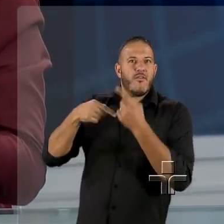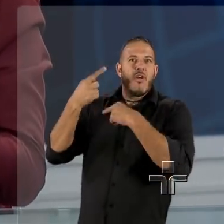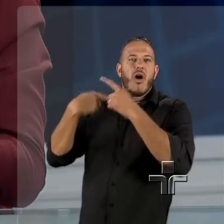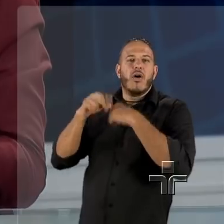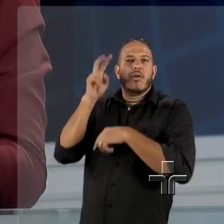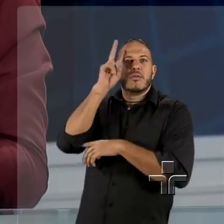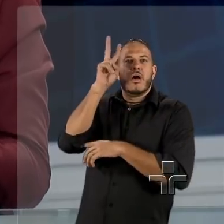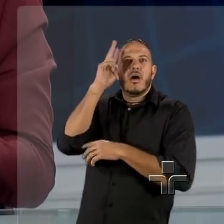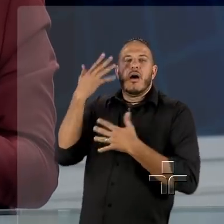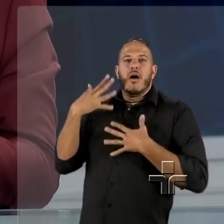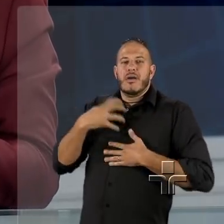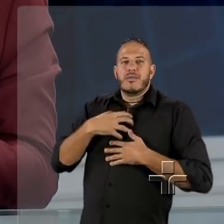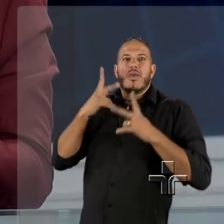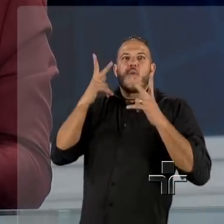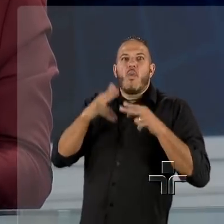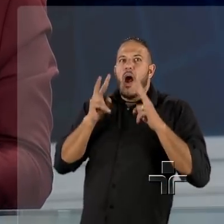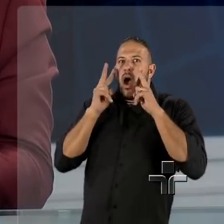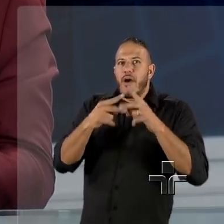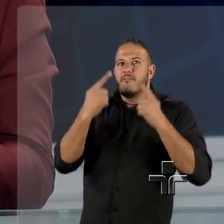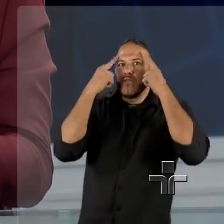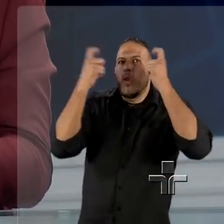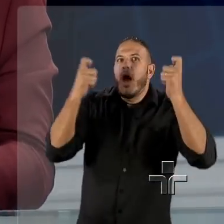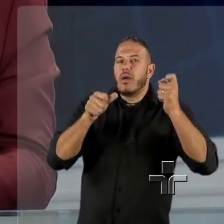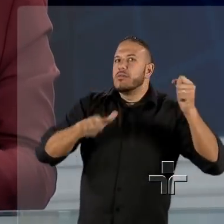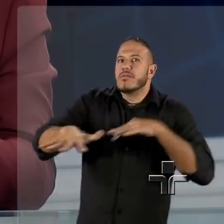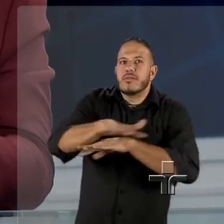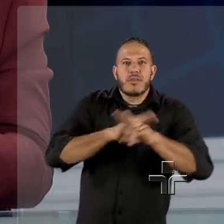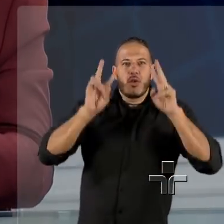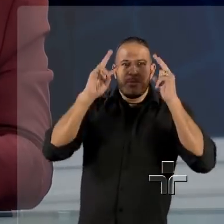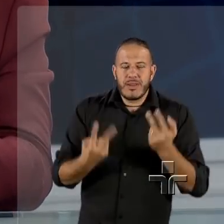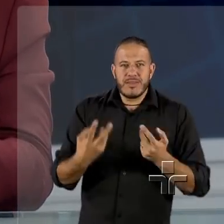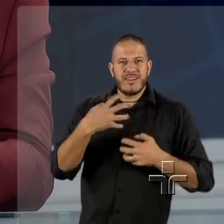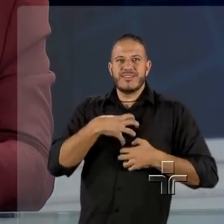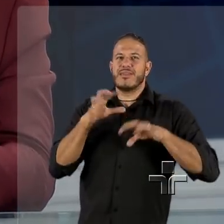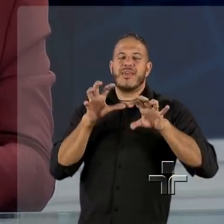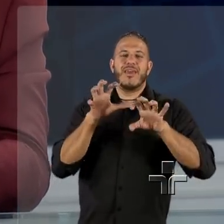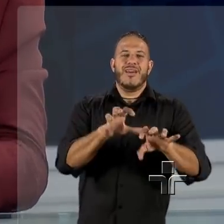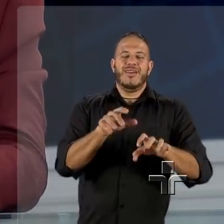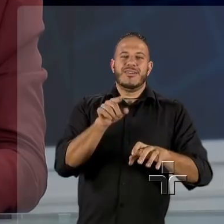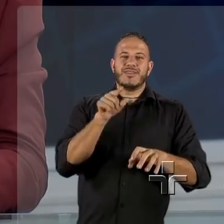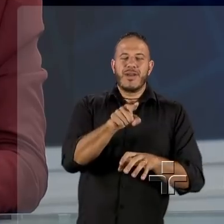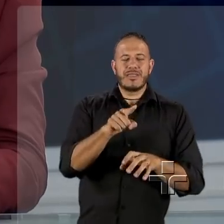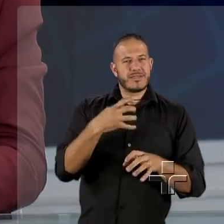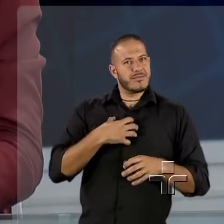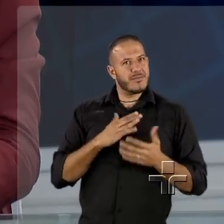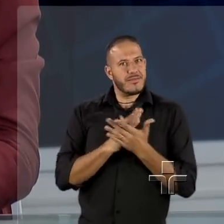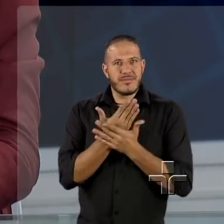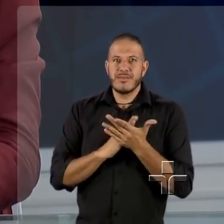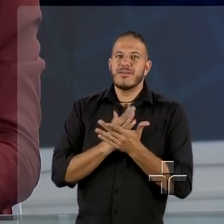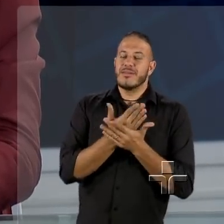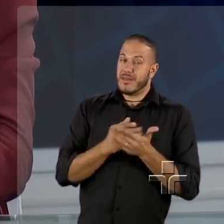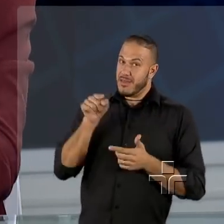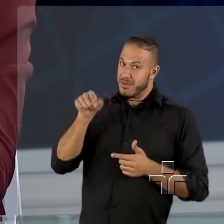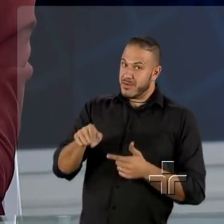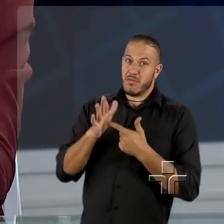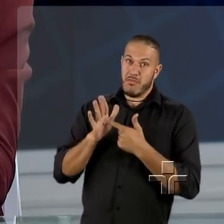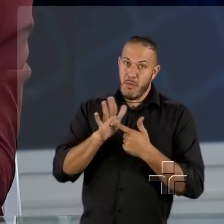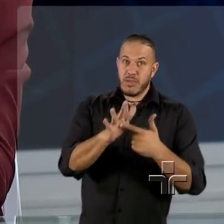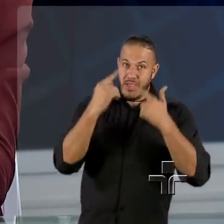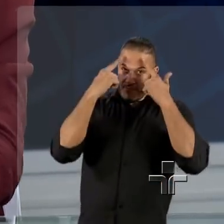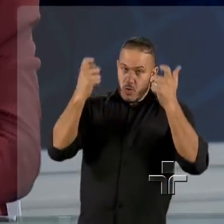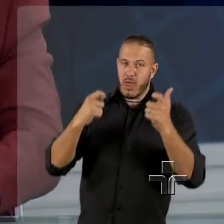diz, no último entrevistado, sobre a situação econômica americana. E a situação econômica americana é uma das grandes contradições.